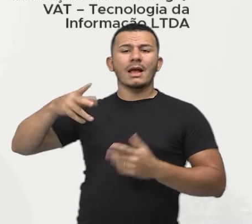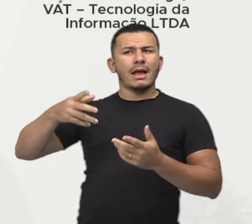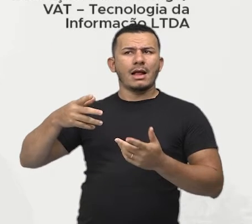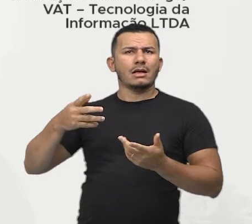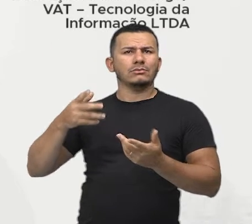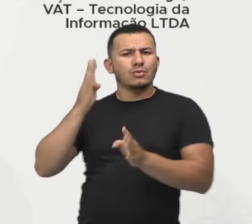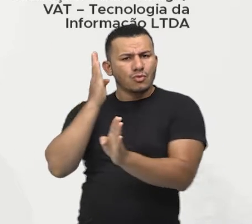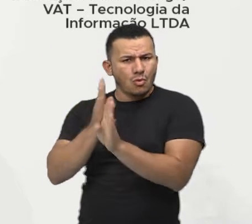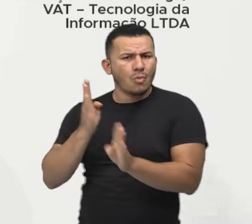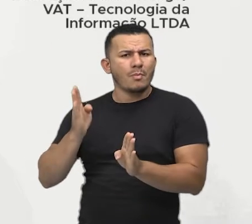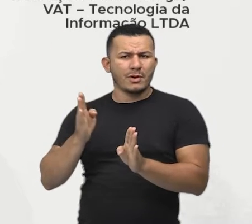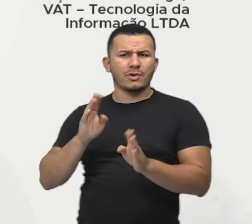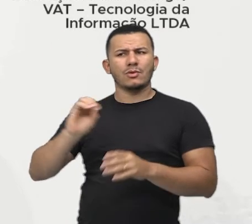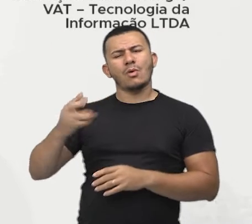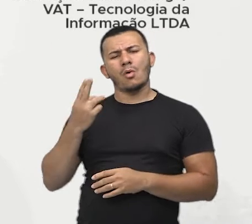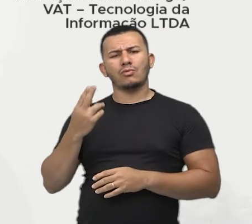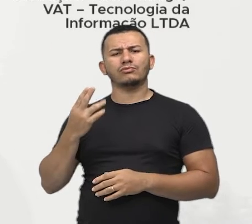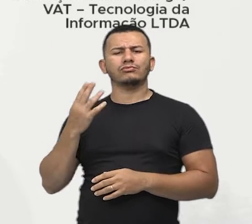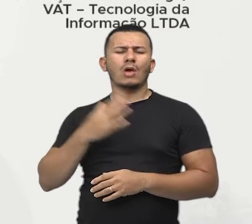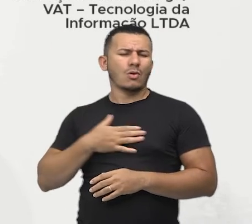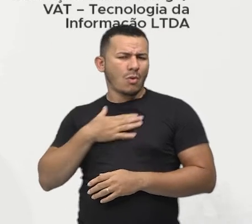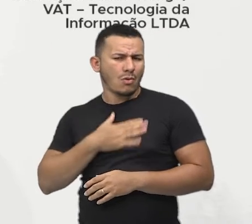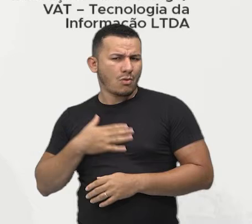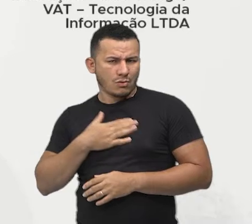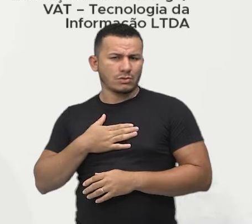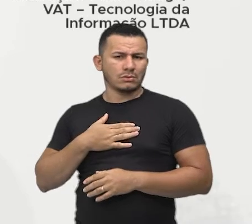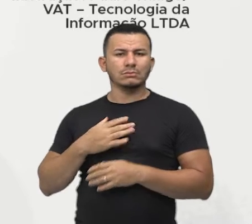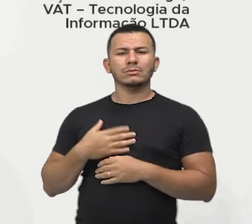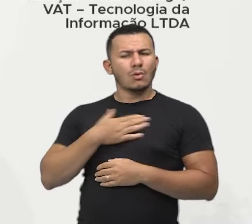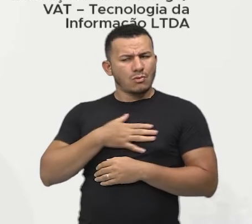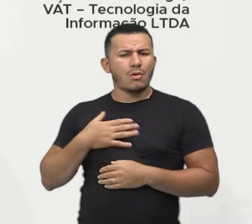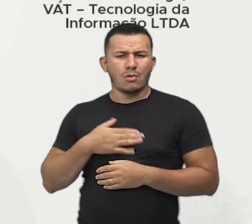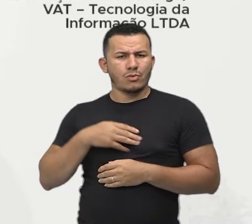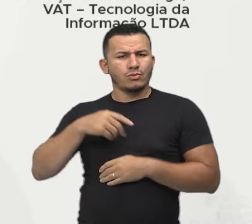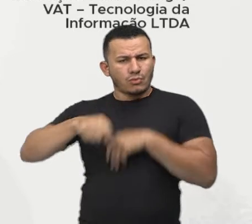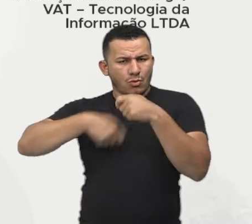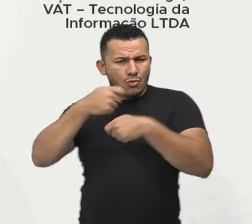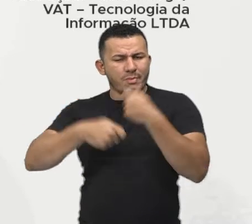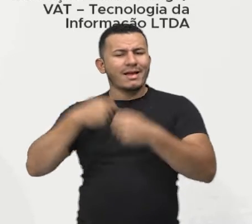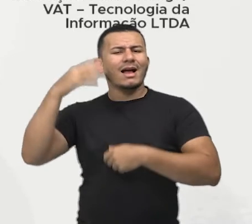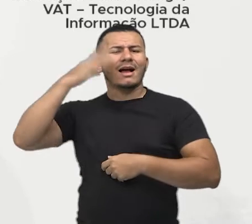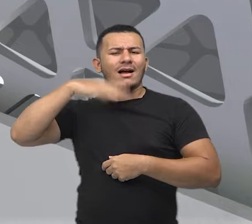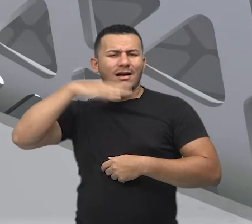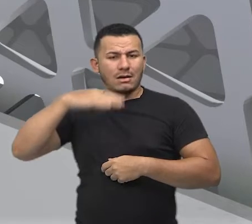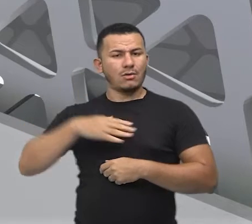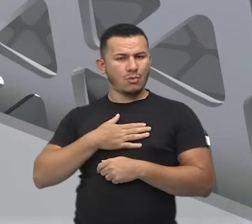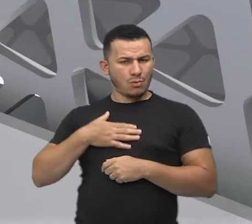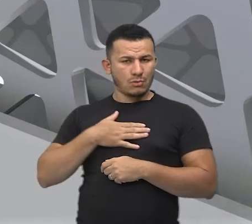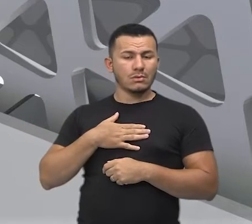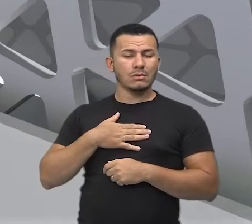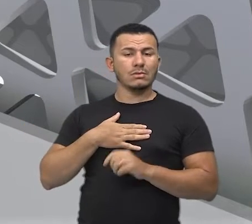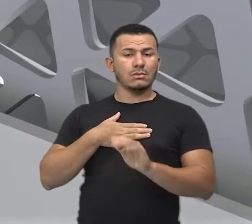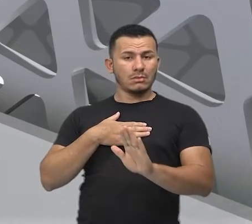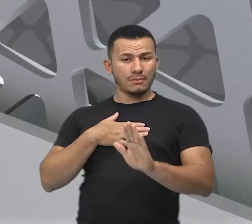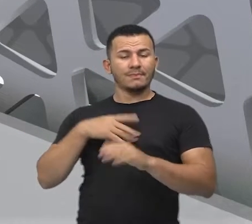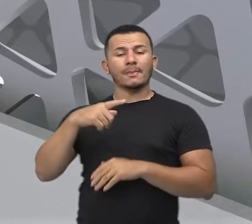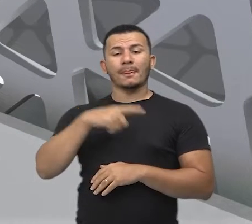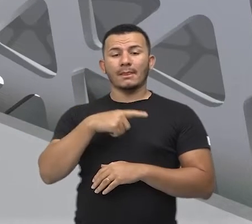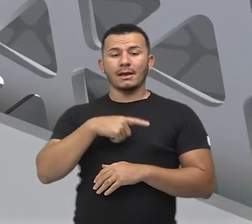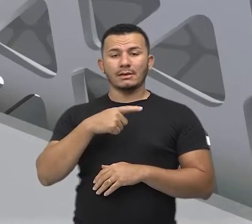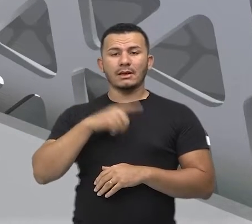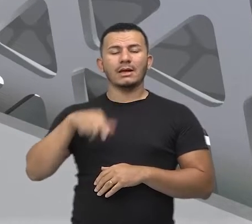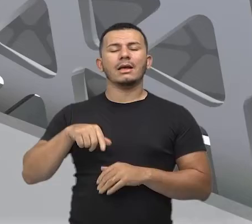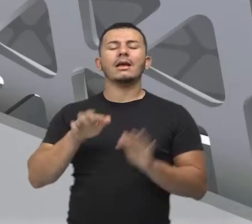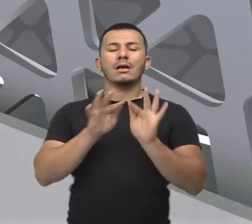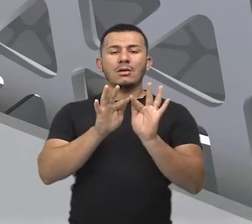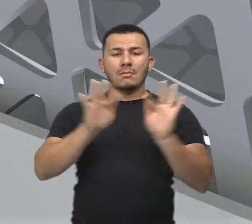que ela descobriu, ou que ela já sabe, tem certeza disso. Ó, gosto de comida apimentada. Então, observem que aqui nós temos exatamente